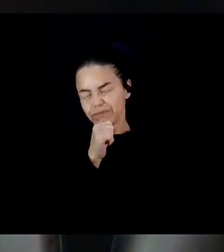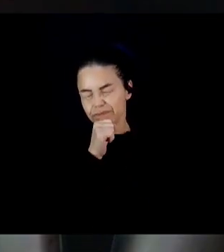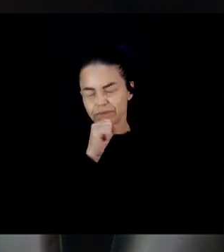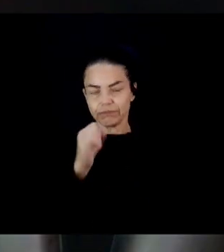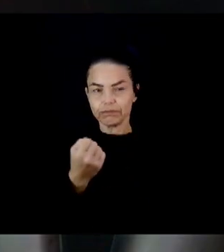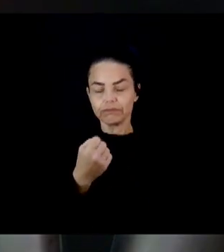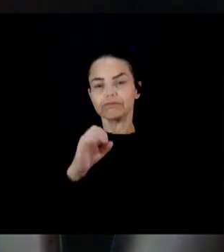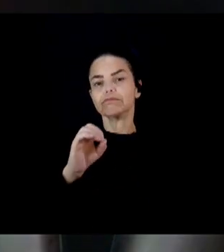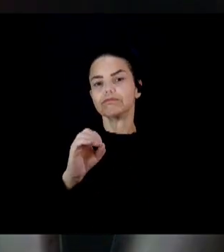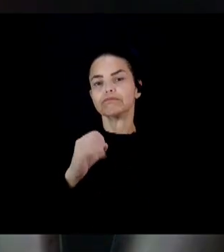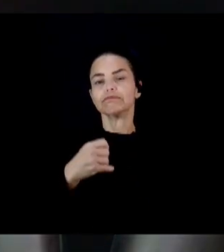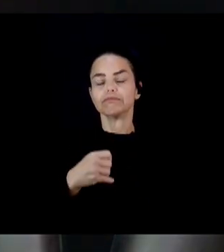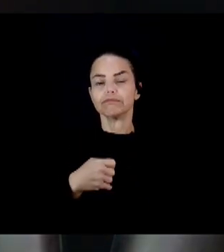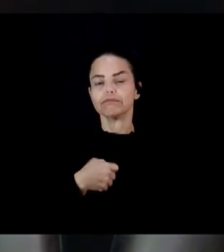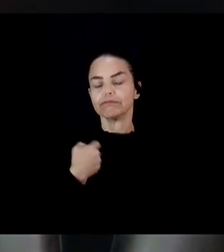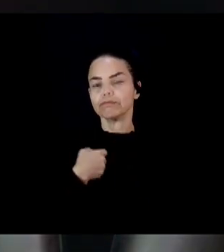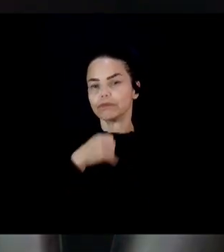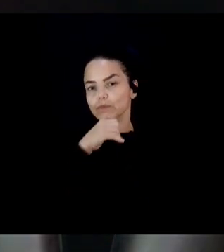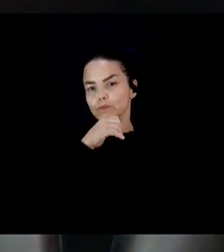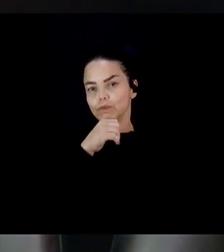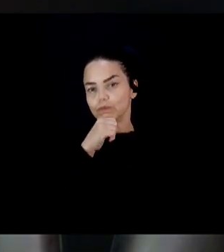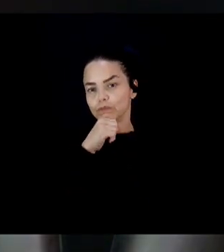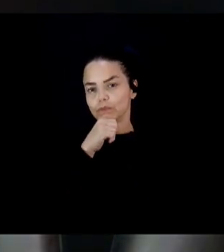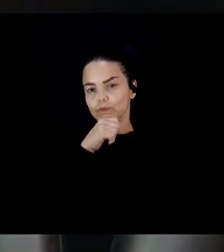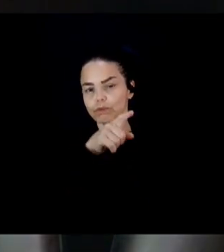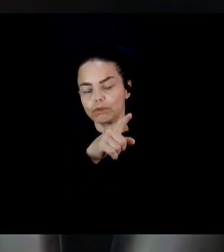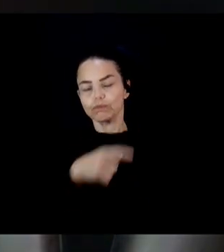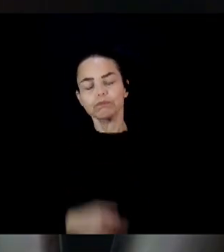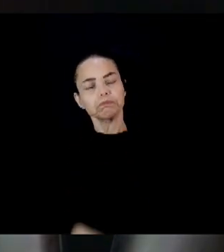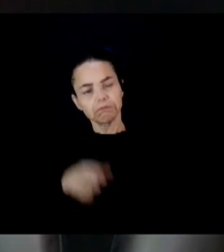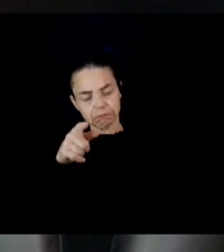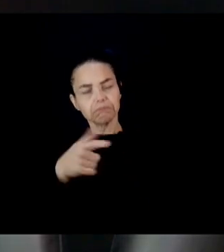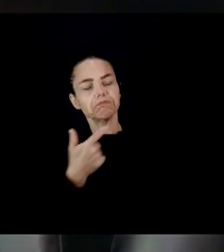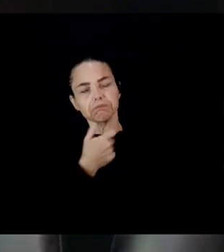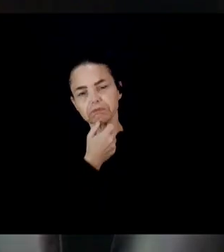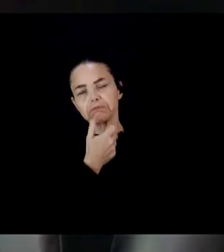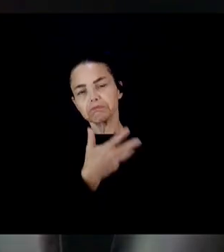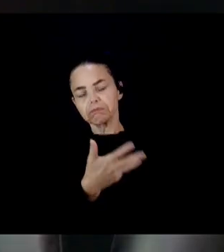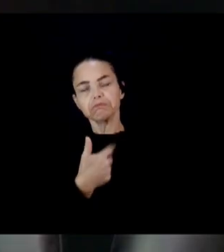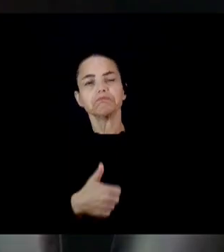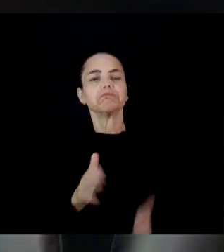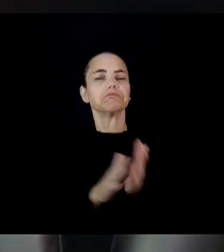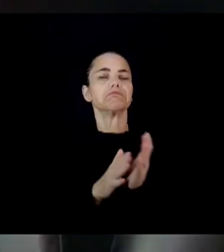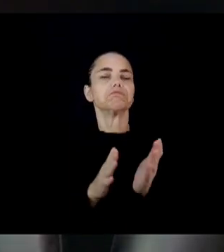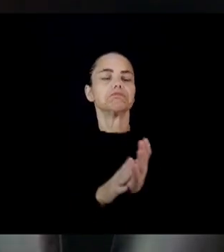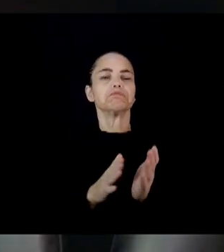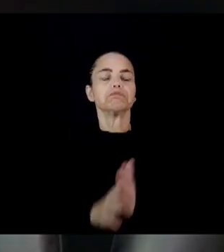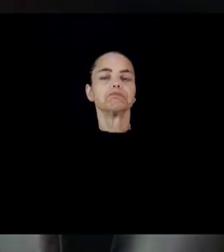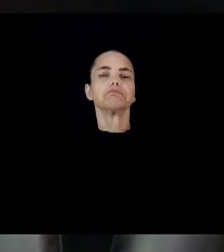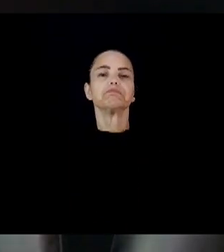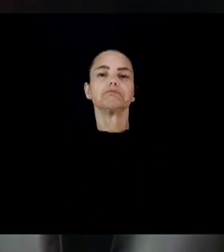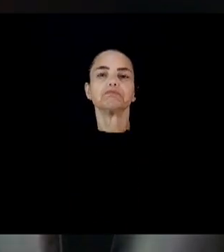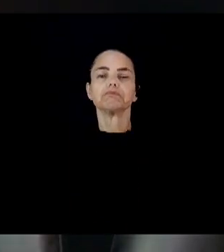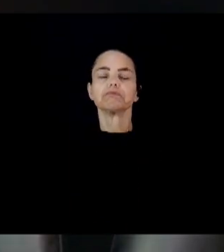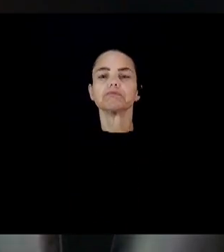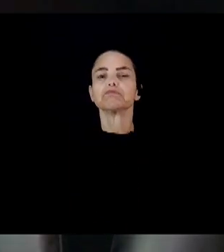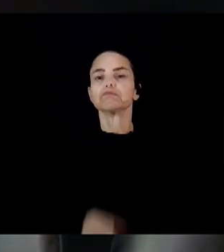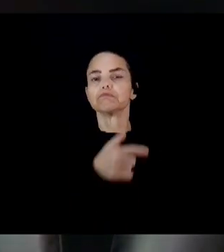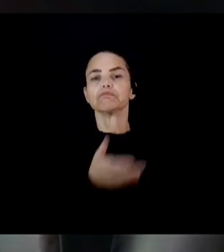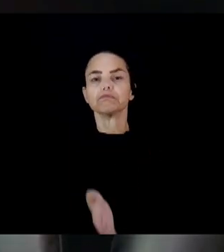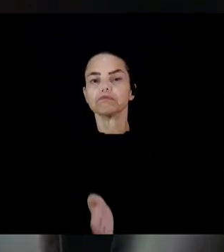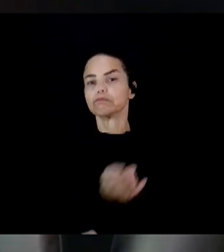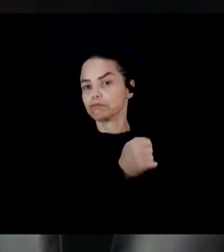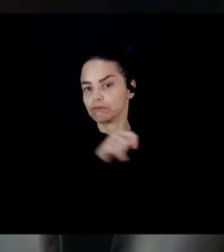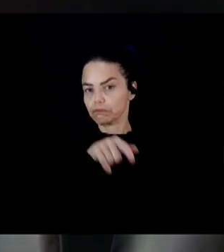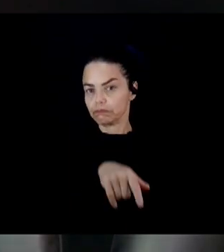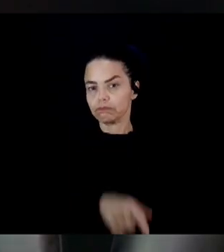anos, e a gente sempre comenta, nossa, ele é lúcido ainda, porque anteriormente, quando ele estava ali na